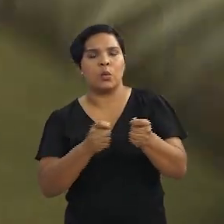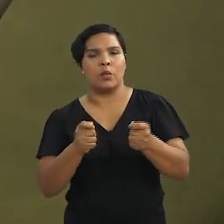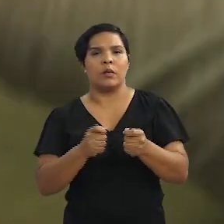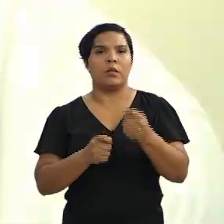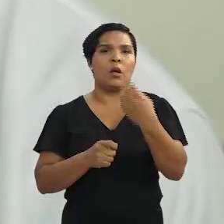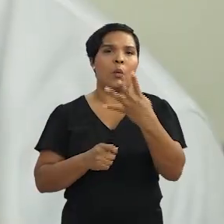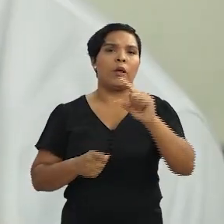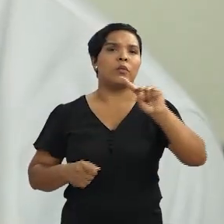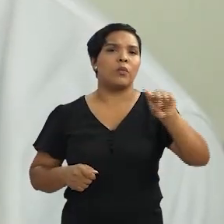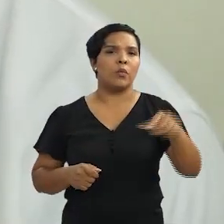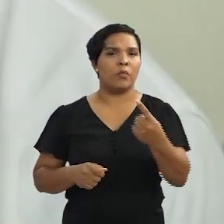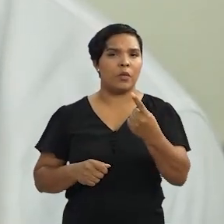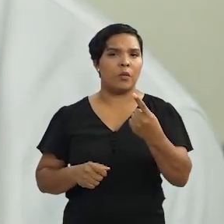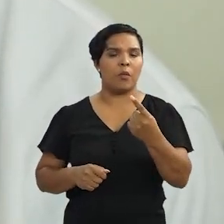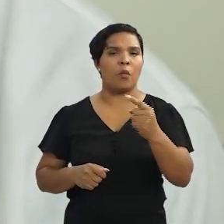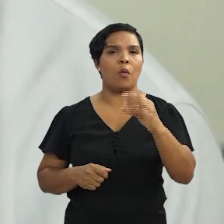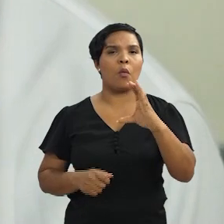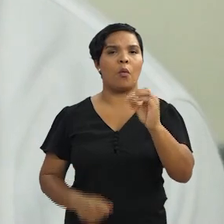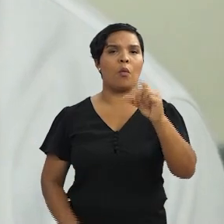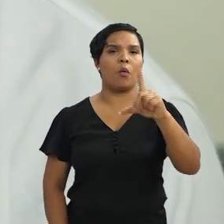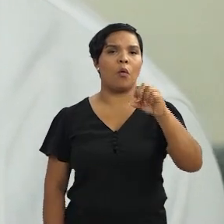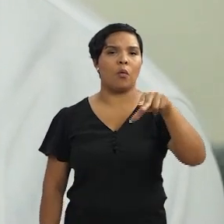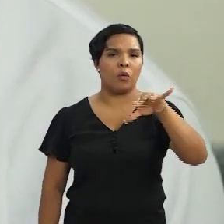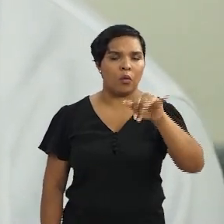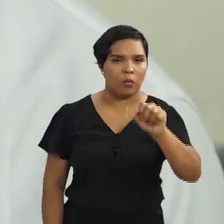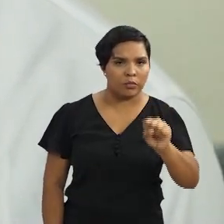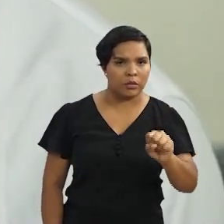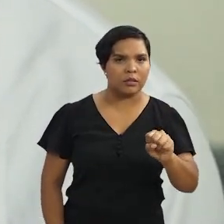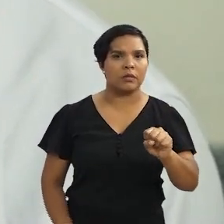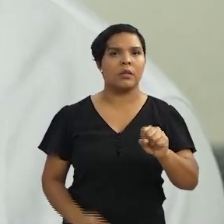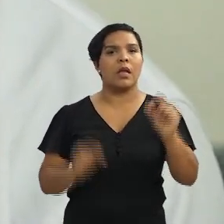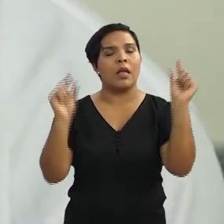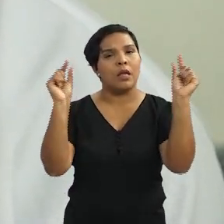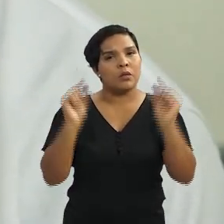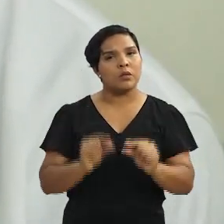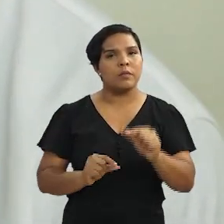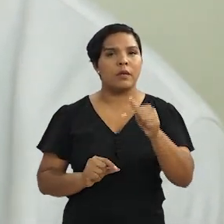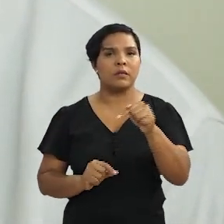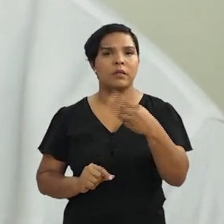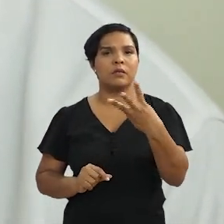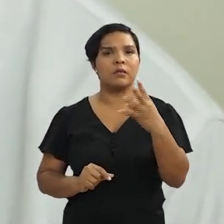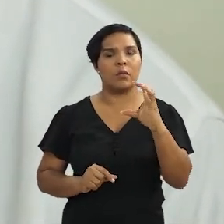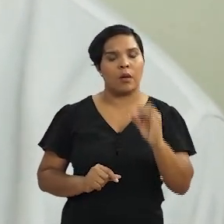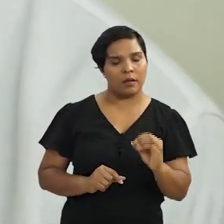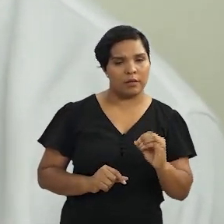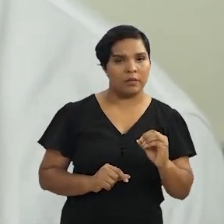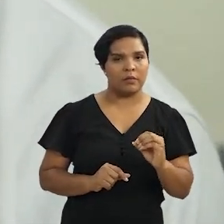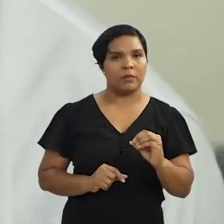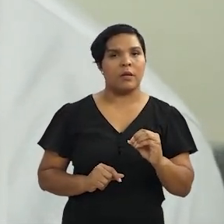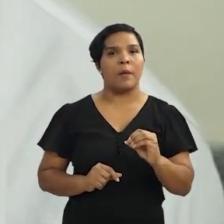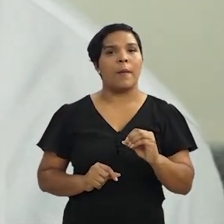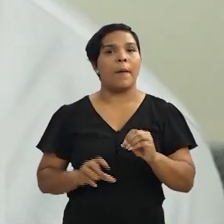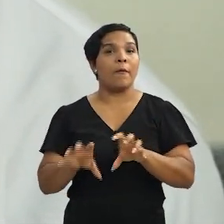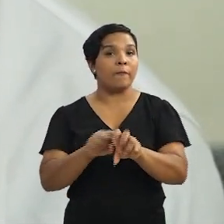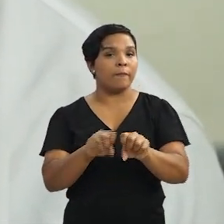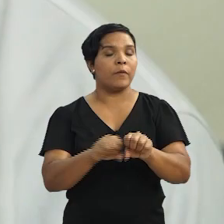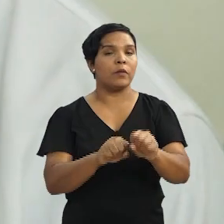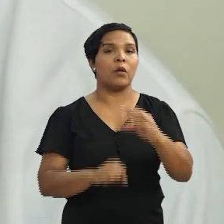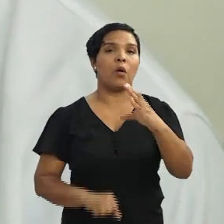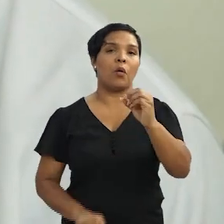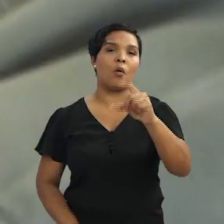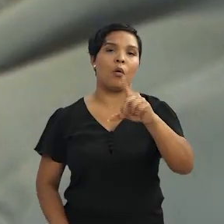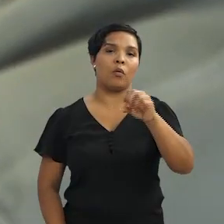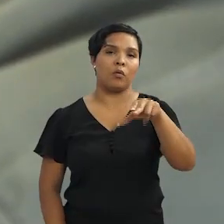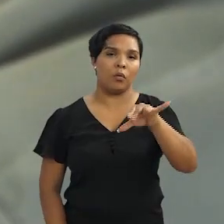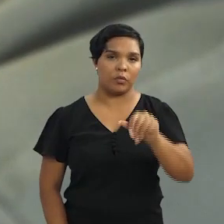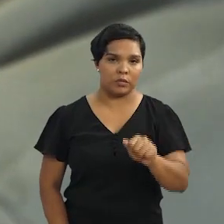bactérias. De 4.500 colônias, a gente foi reduzindo aí para 740 unidades formadoras de colônia, né?